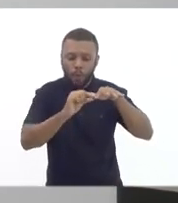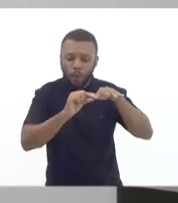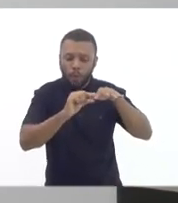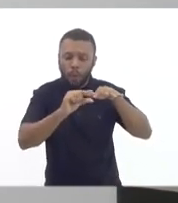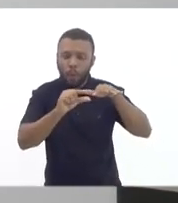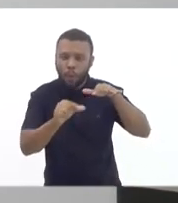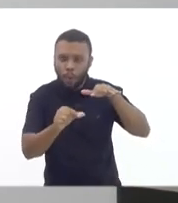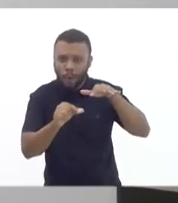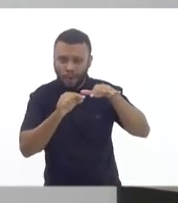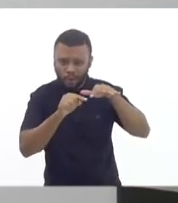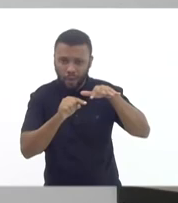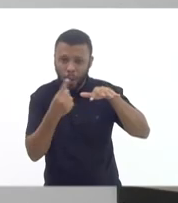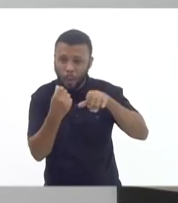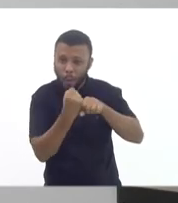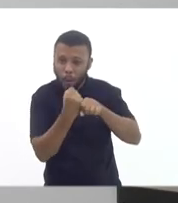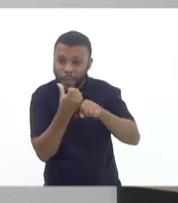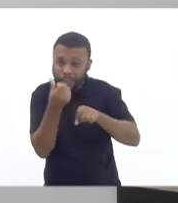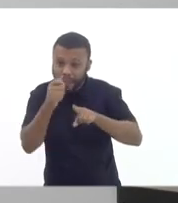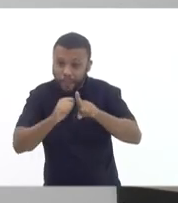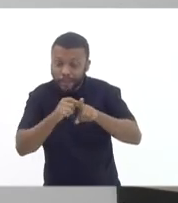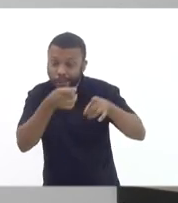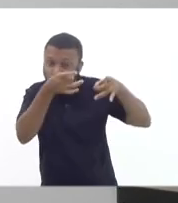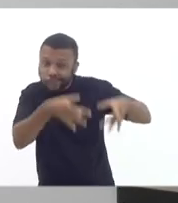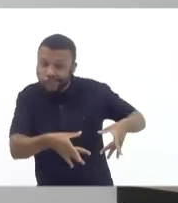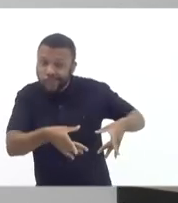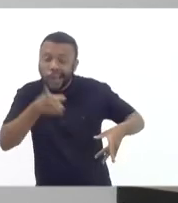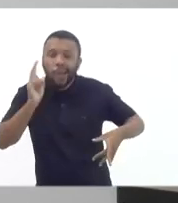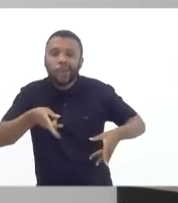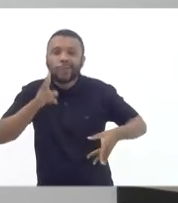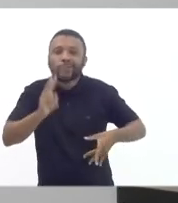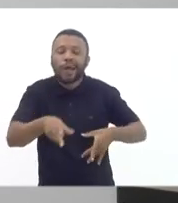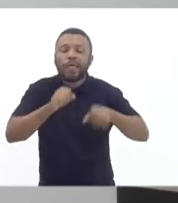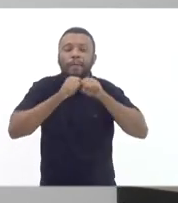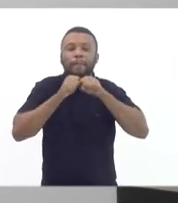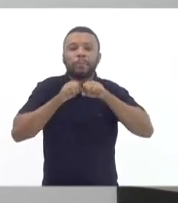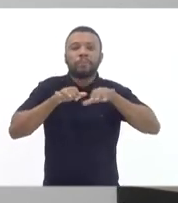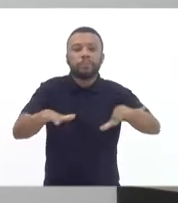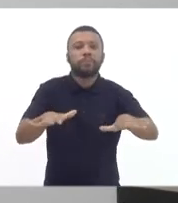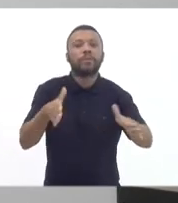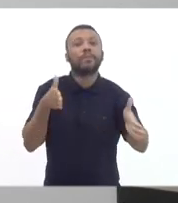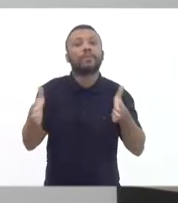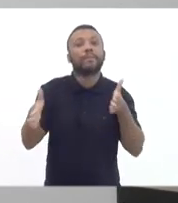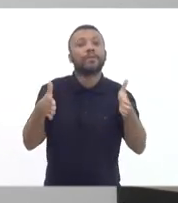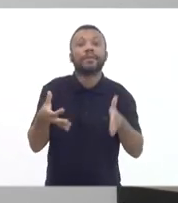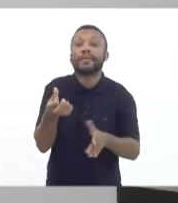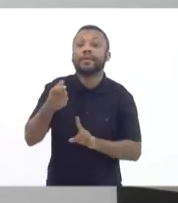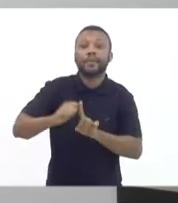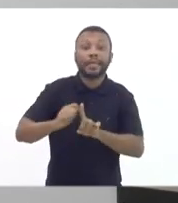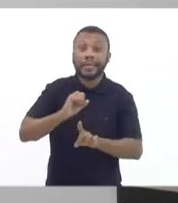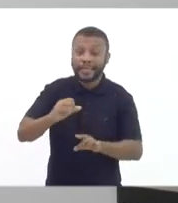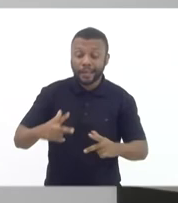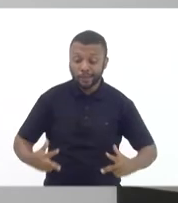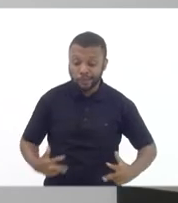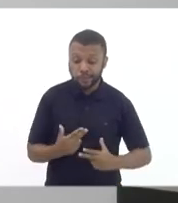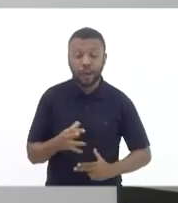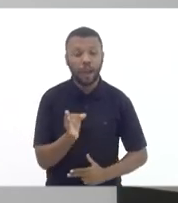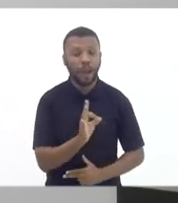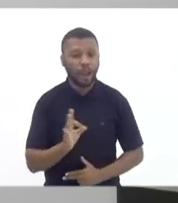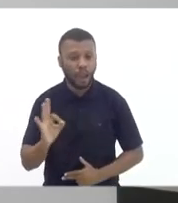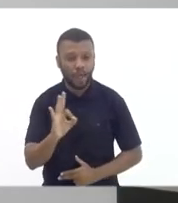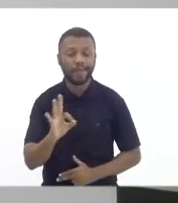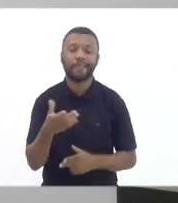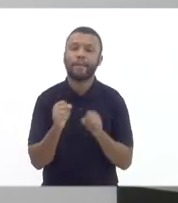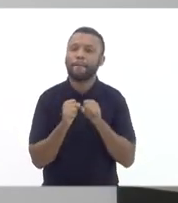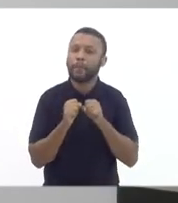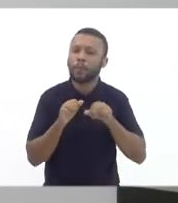animal vai ser abandonado em 6 meses e ele vai continuar contaminando outros durante 6 meses. E se ele não for castrado, ele vai contaminar muito